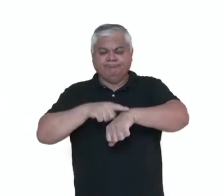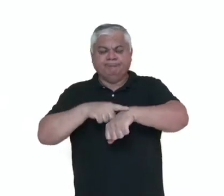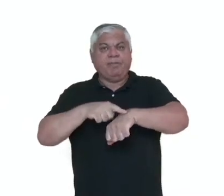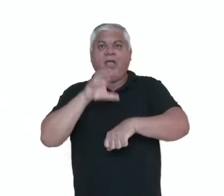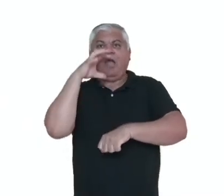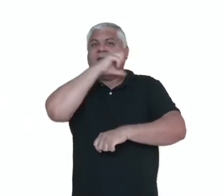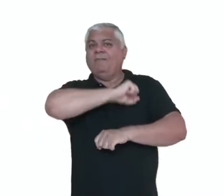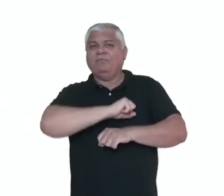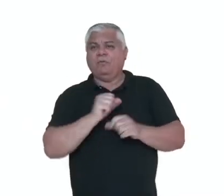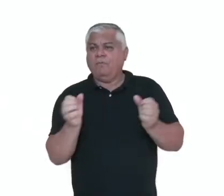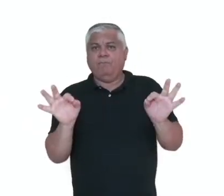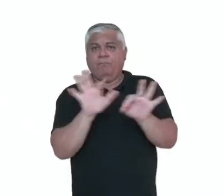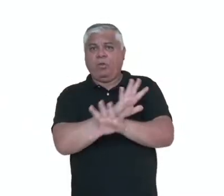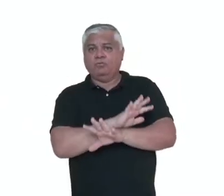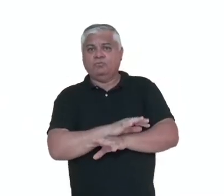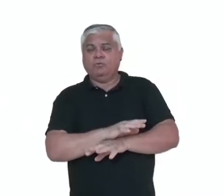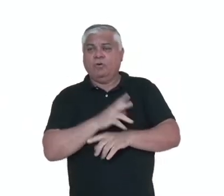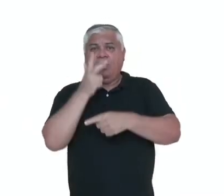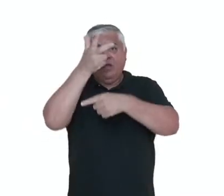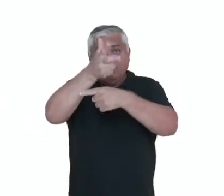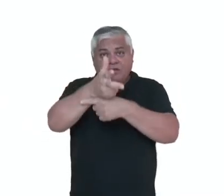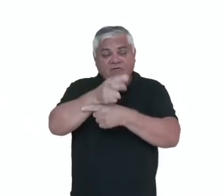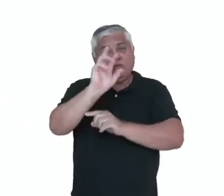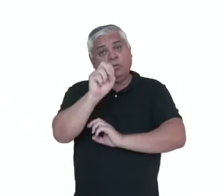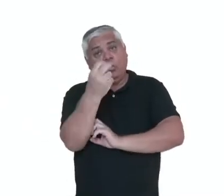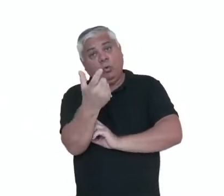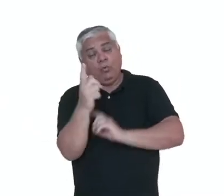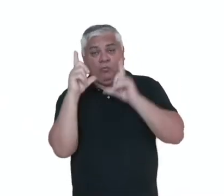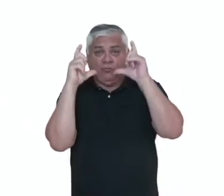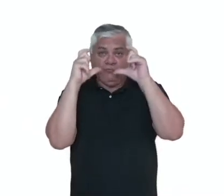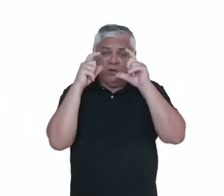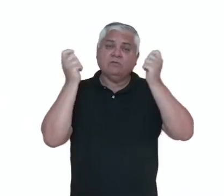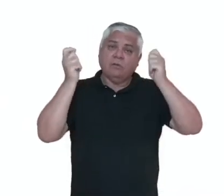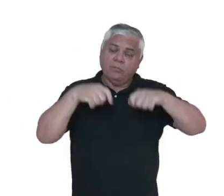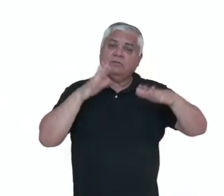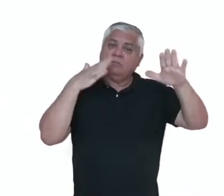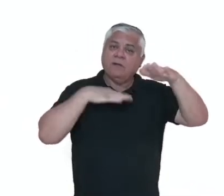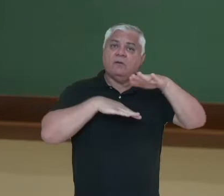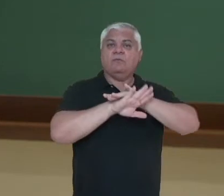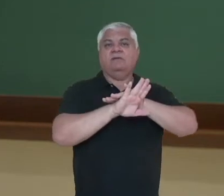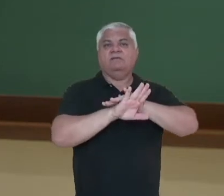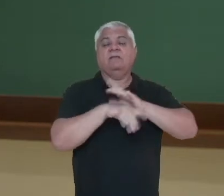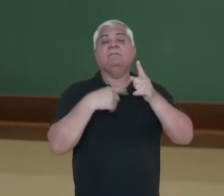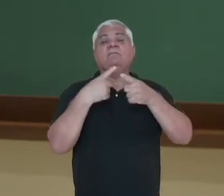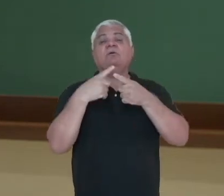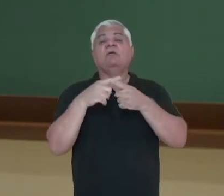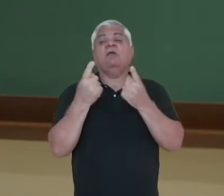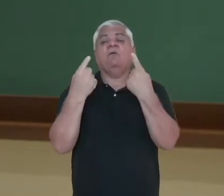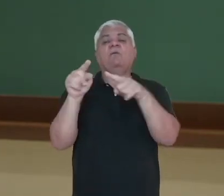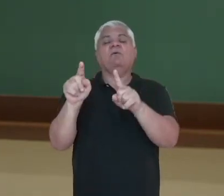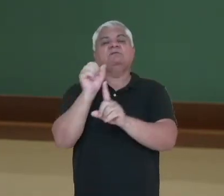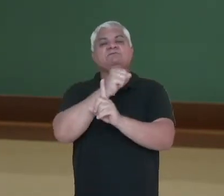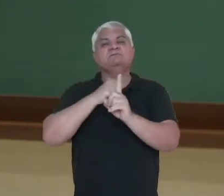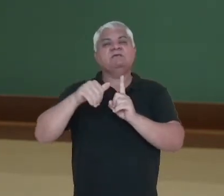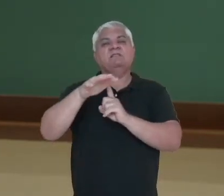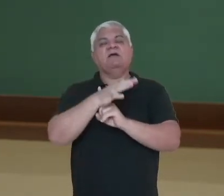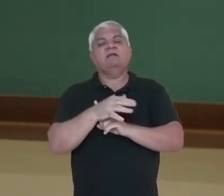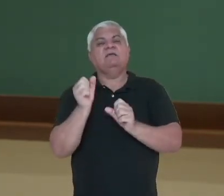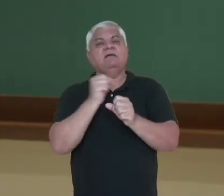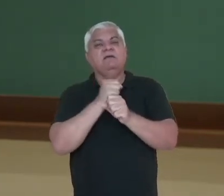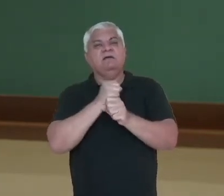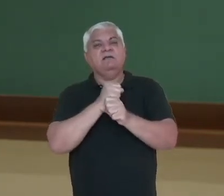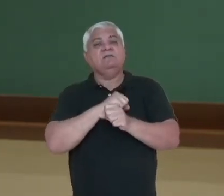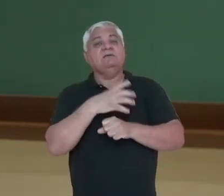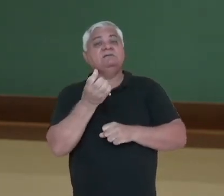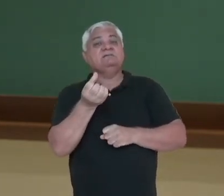em registros fotográficos ou em vídeo, é provocativo a fim de criar reflexões de caráter social político. A performance da década de 60, a grande pegada